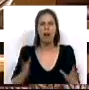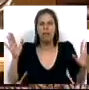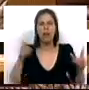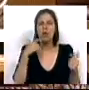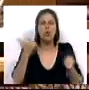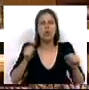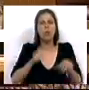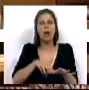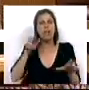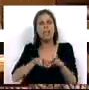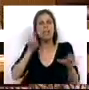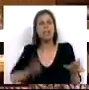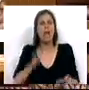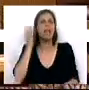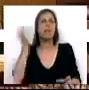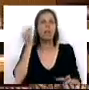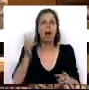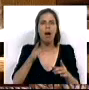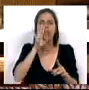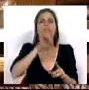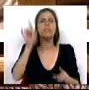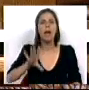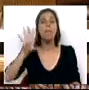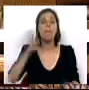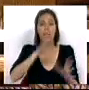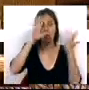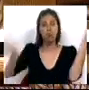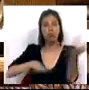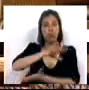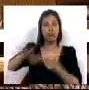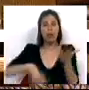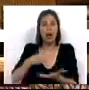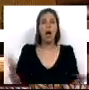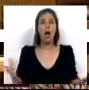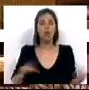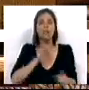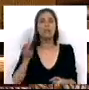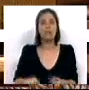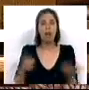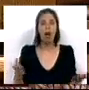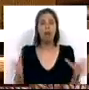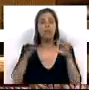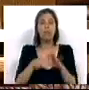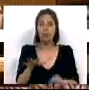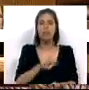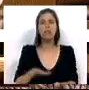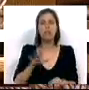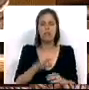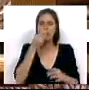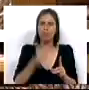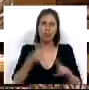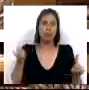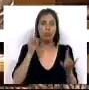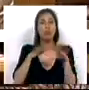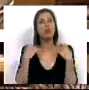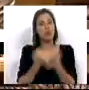se pode falar de saídas limpas se o país ficar num caos, designadamente no que respeita a situações de